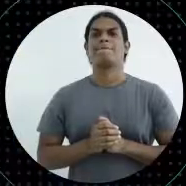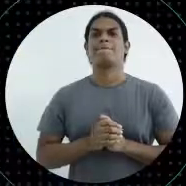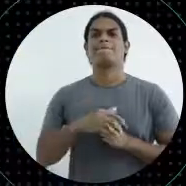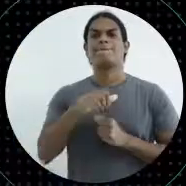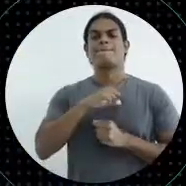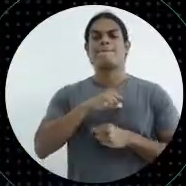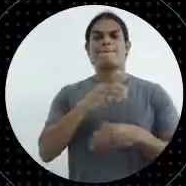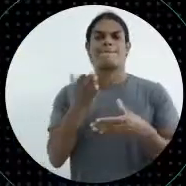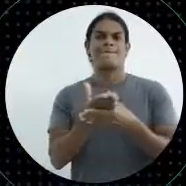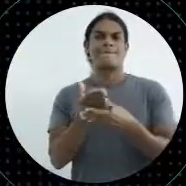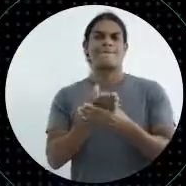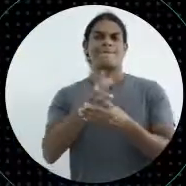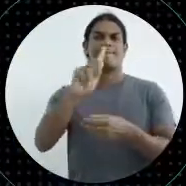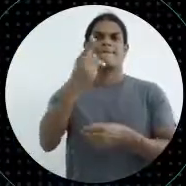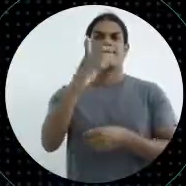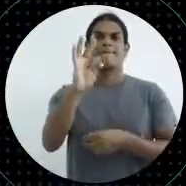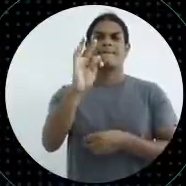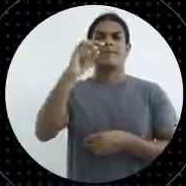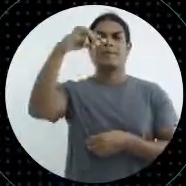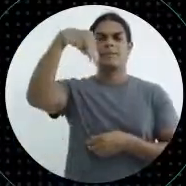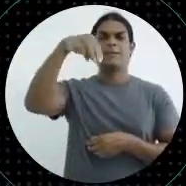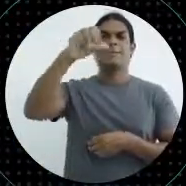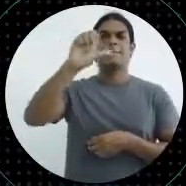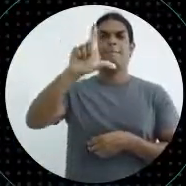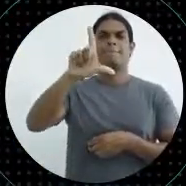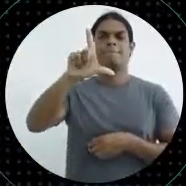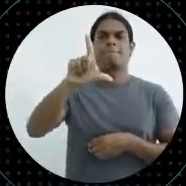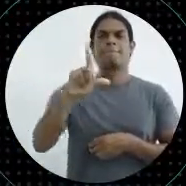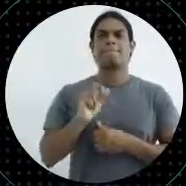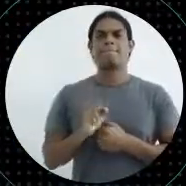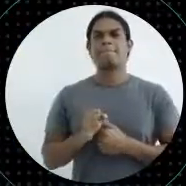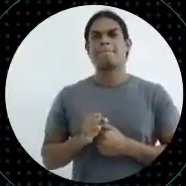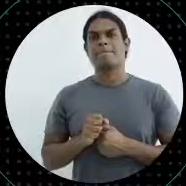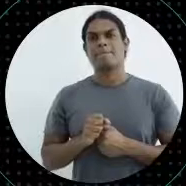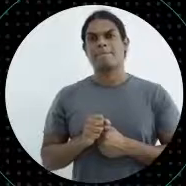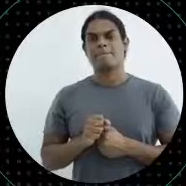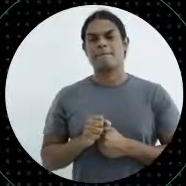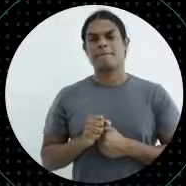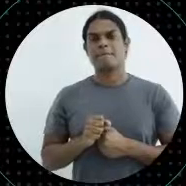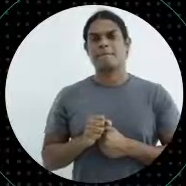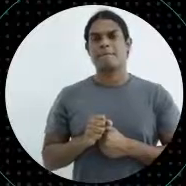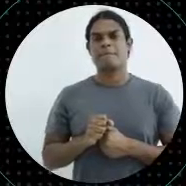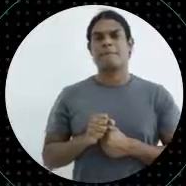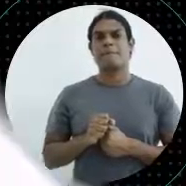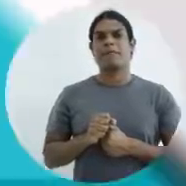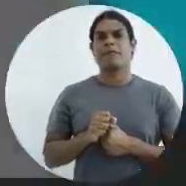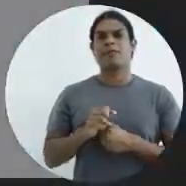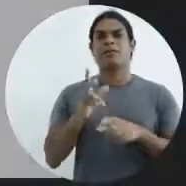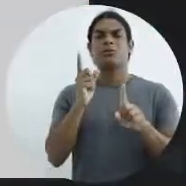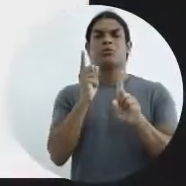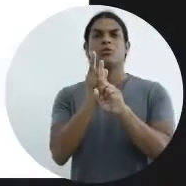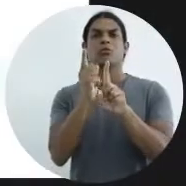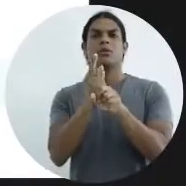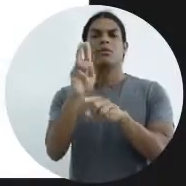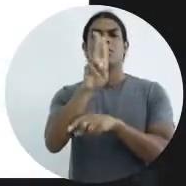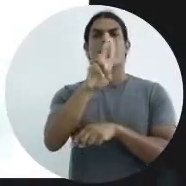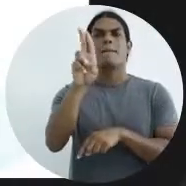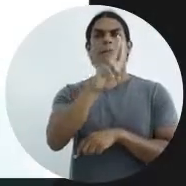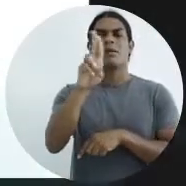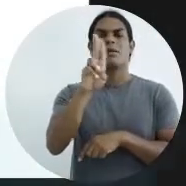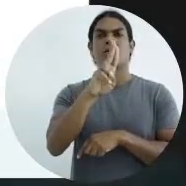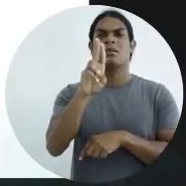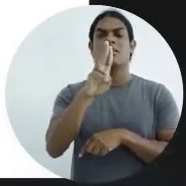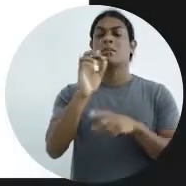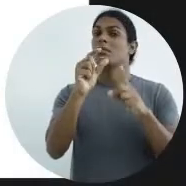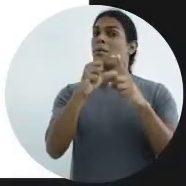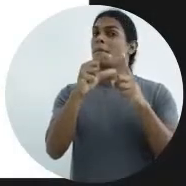documento HTML. Ele é pego através da palavra-chave document. Então, observa aí que o que a